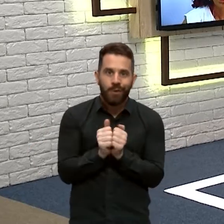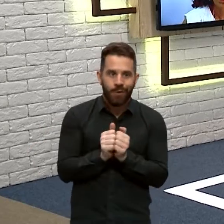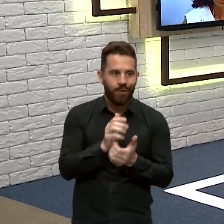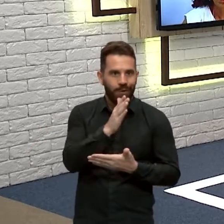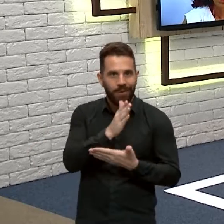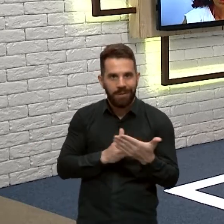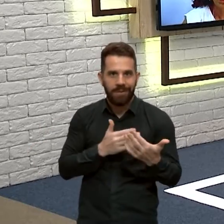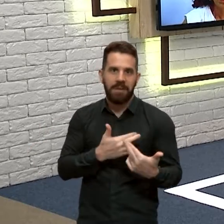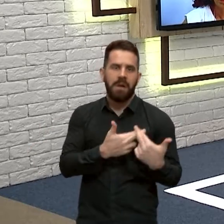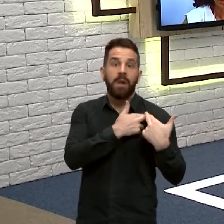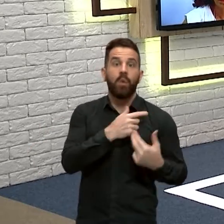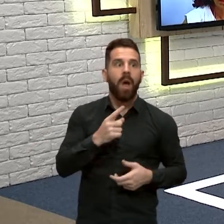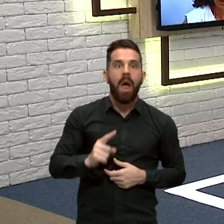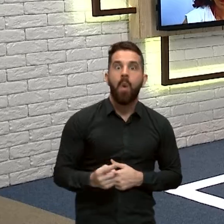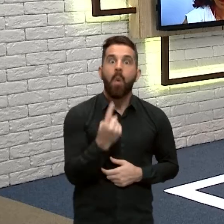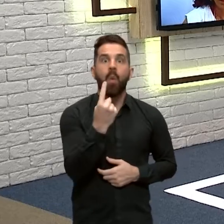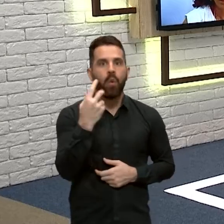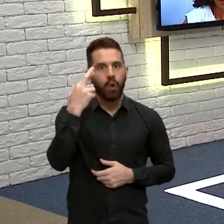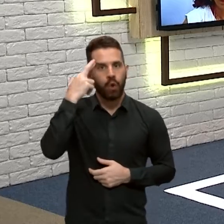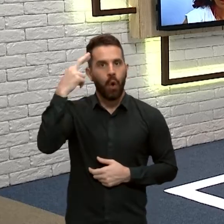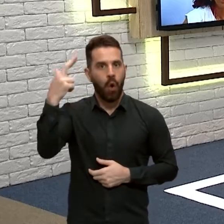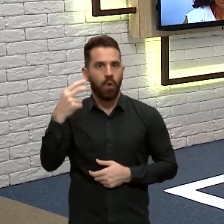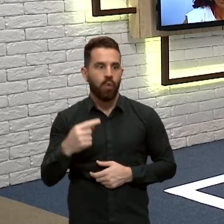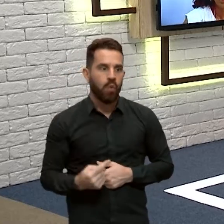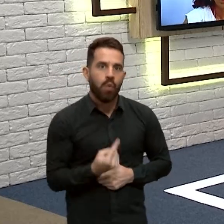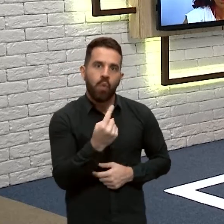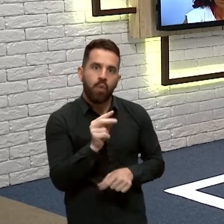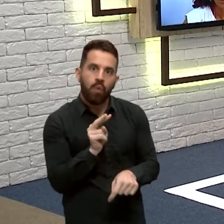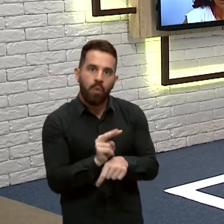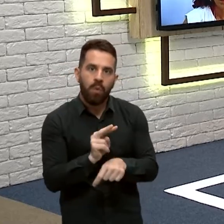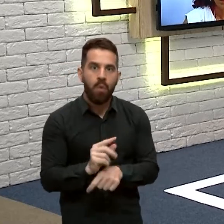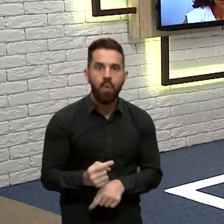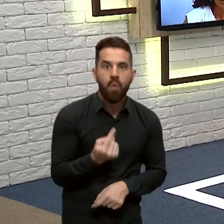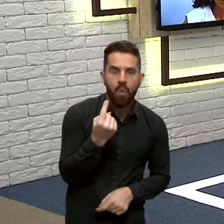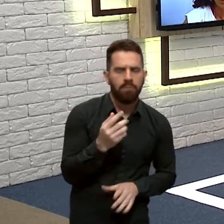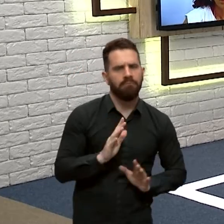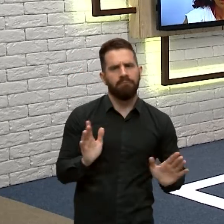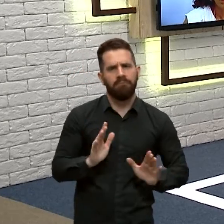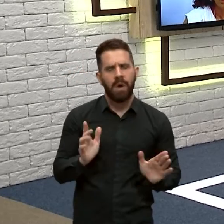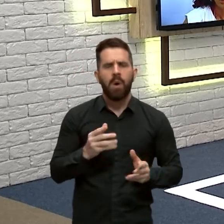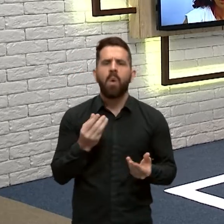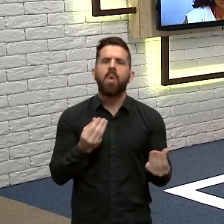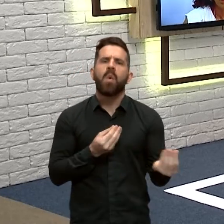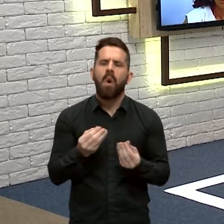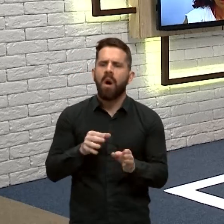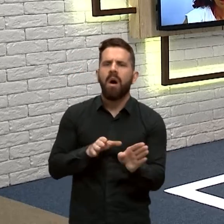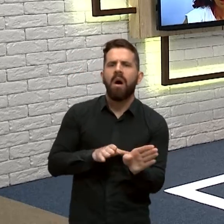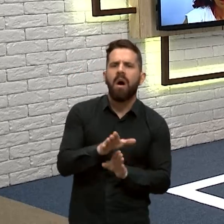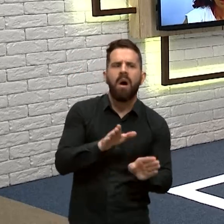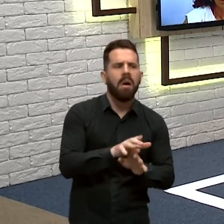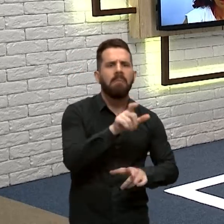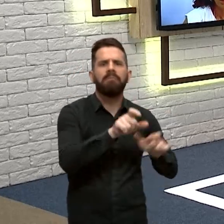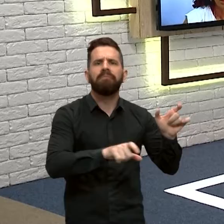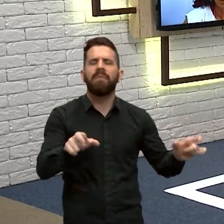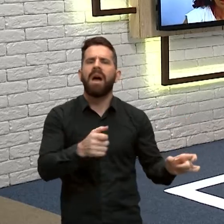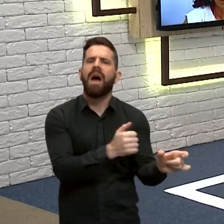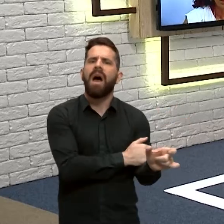tem um dono específico, né, um tutor específico? Quais as orientações vocês vão fazer em relação à